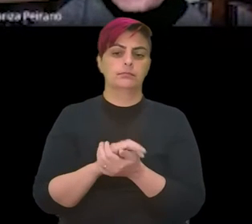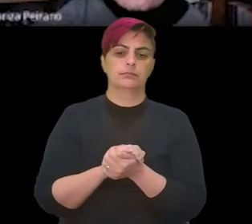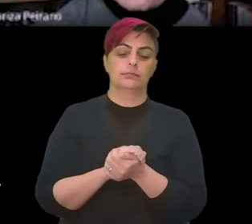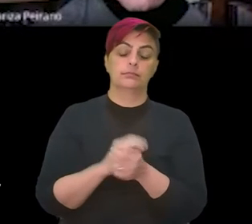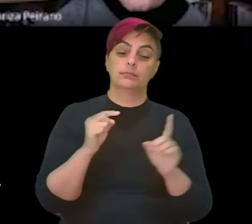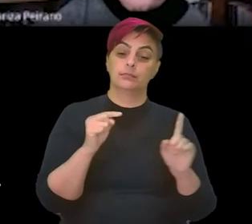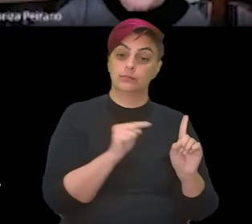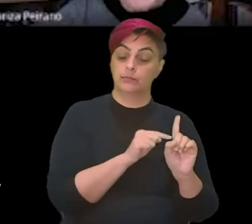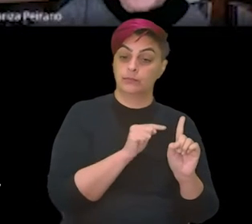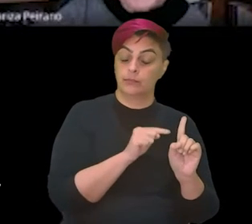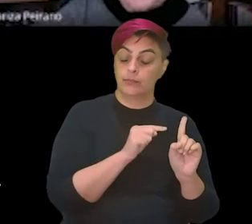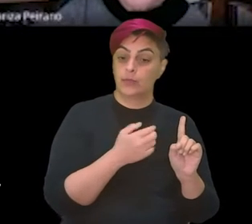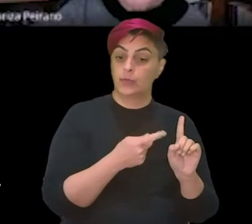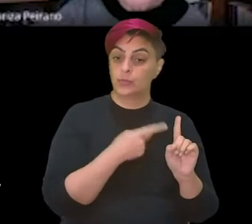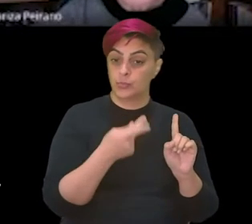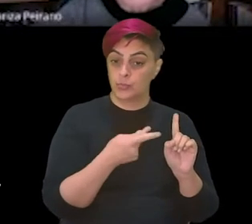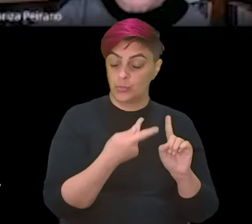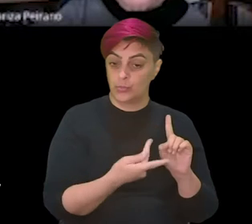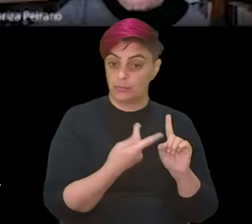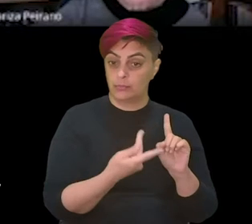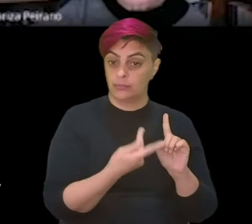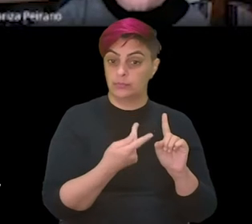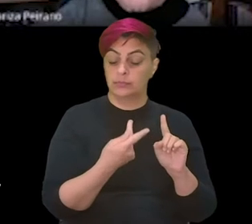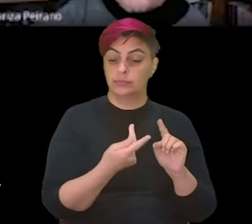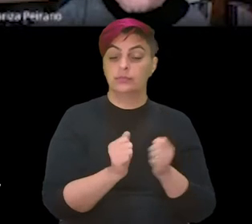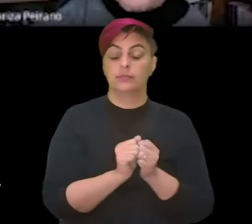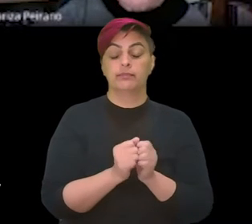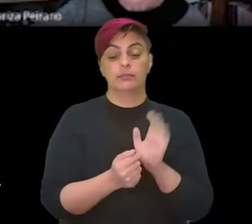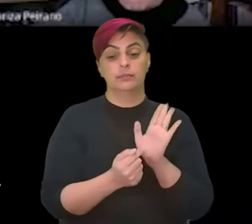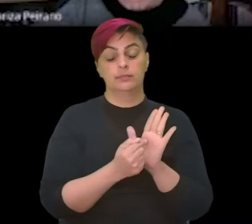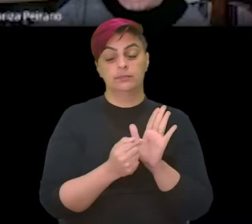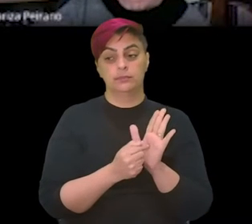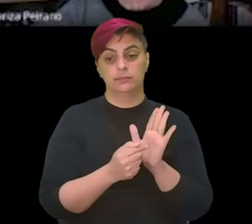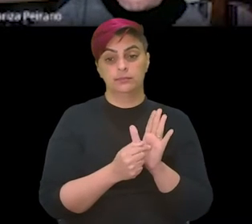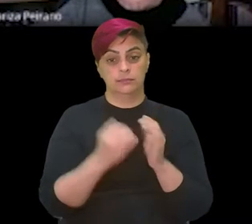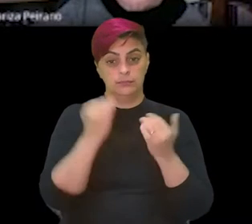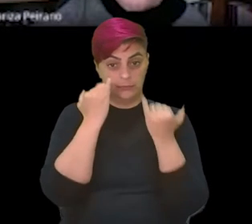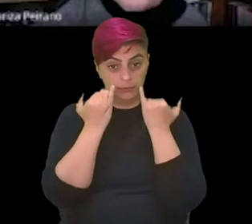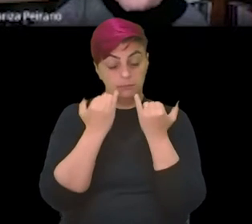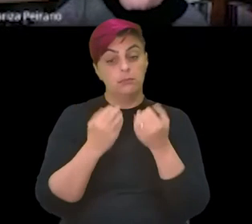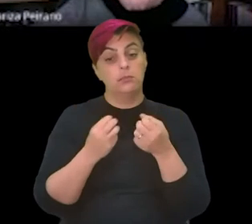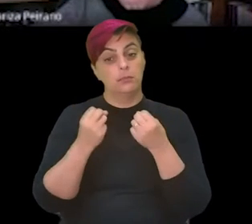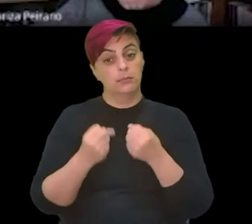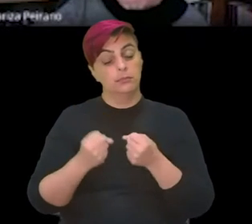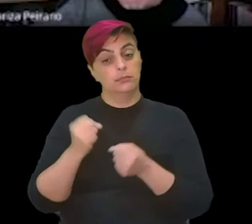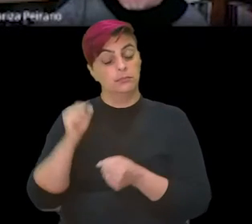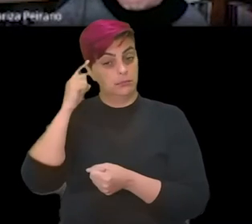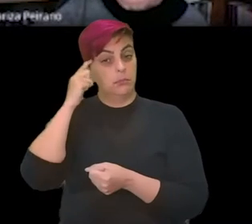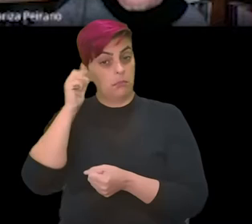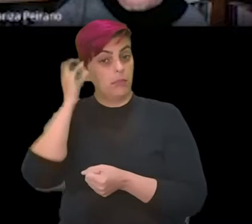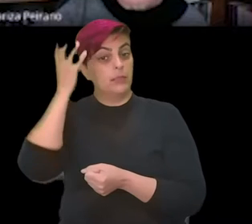insípida, Malinowski indicou que a apresentação de dados pode ser flexível e criativa, o que